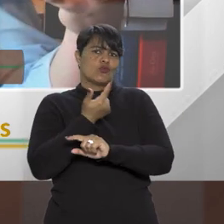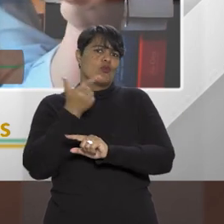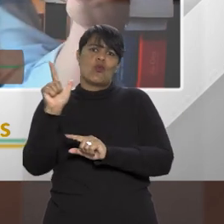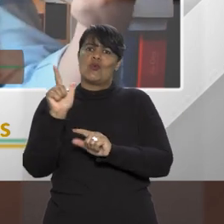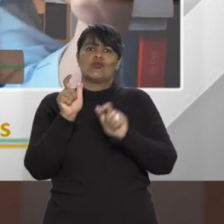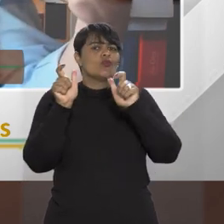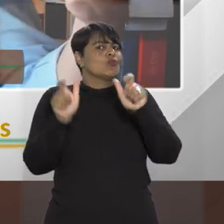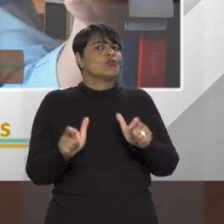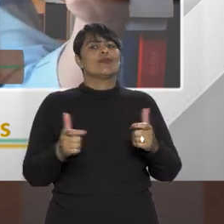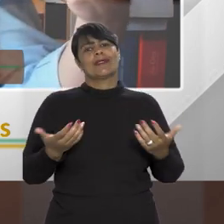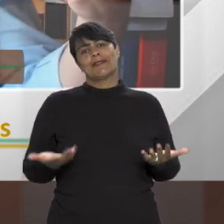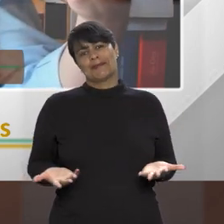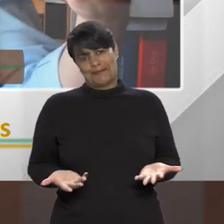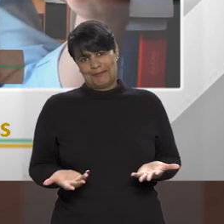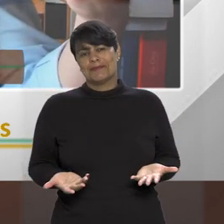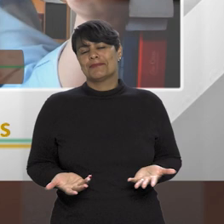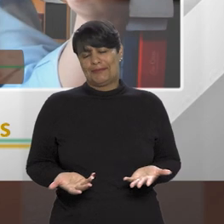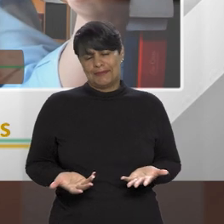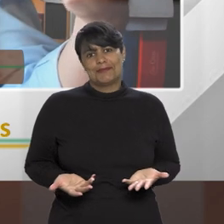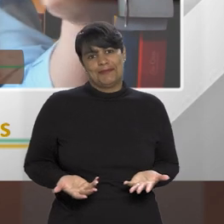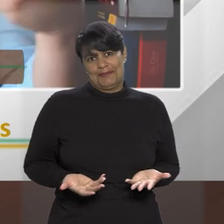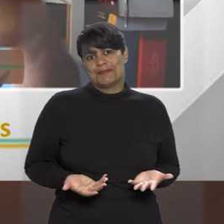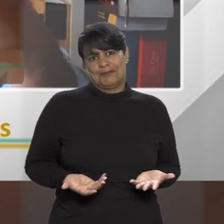tabuleiro que